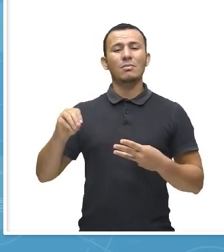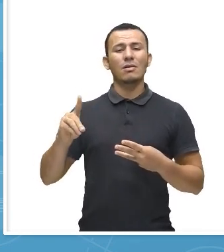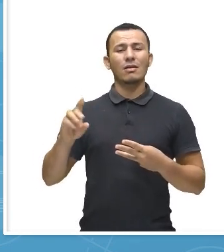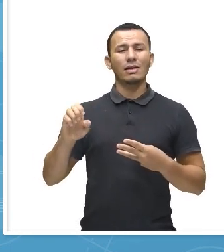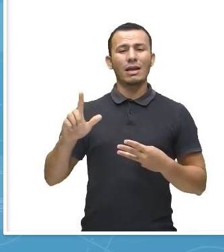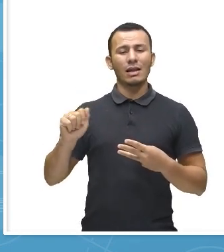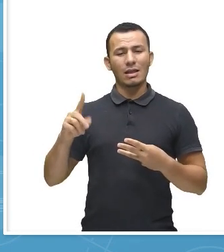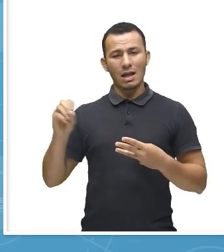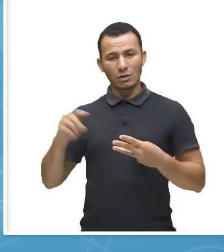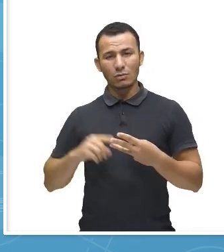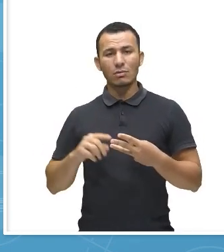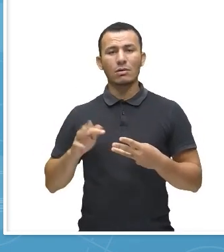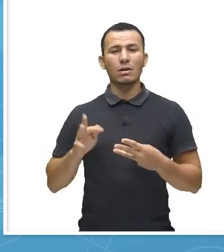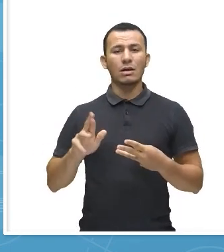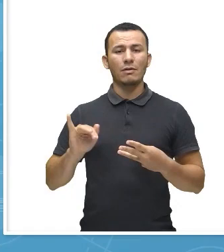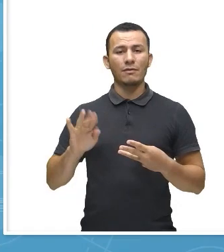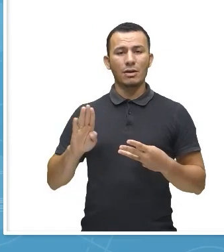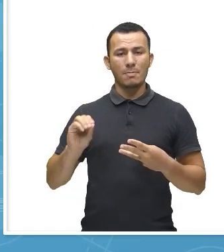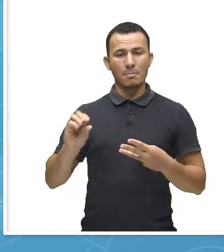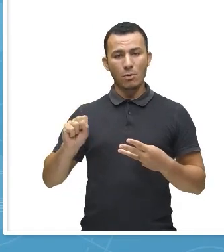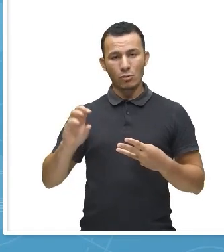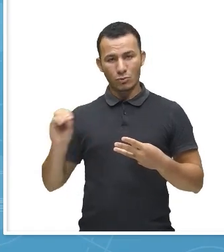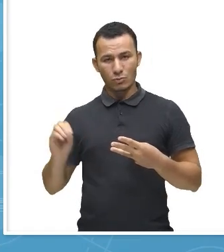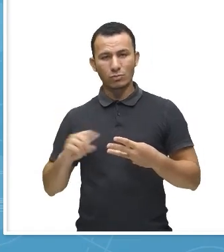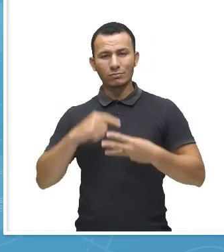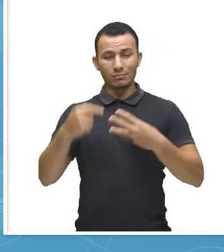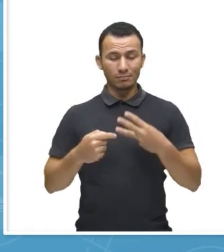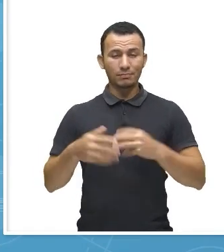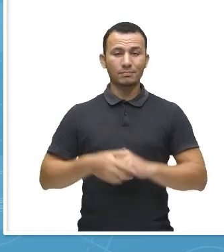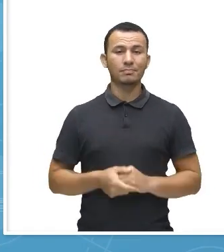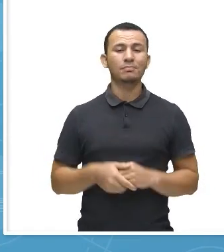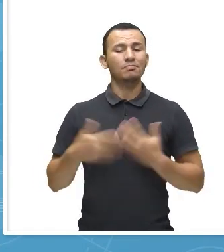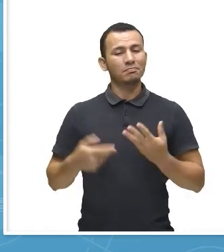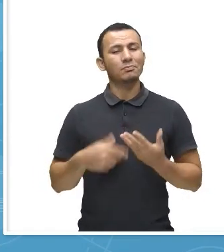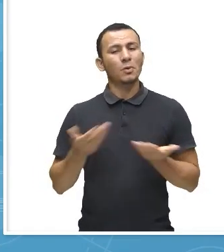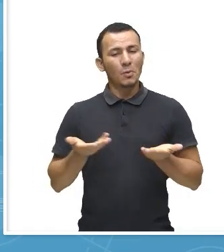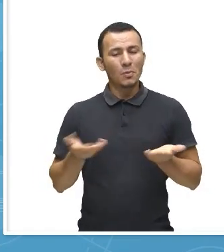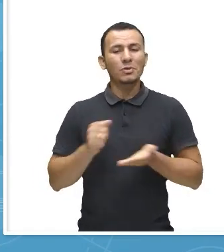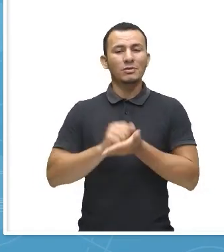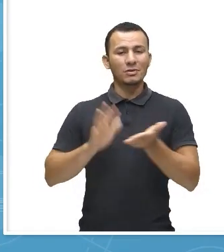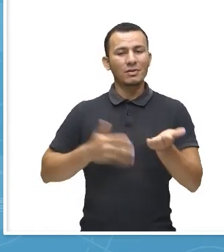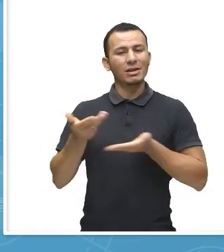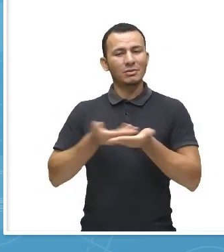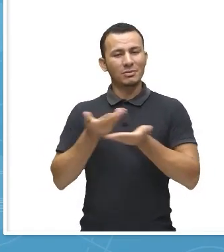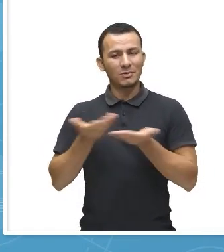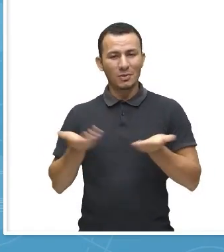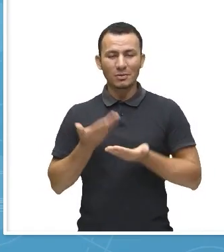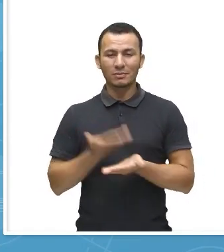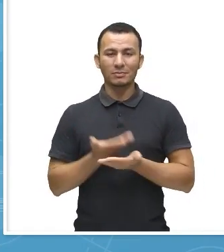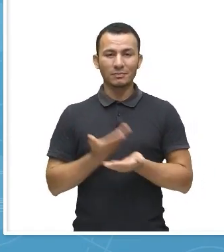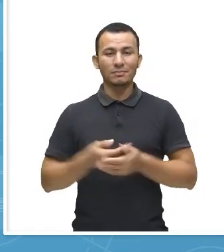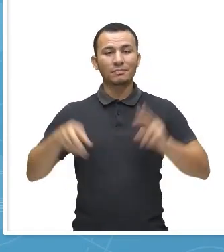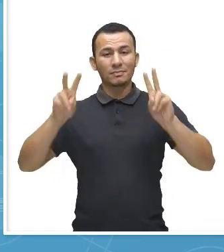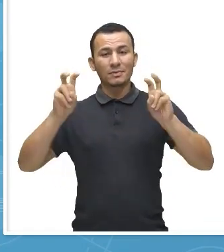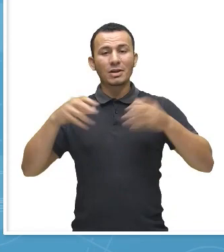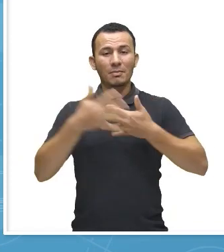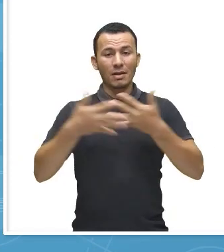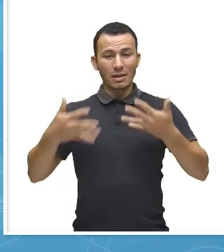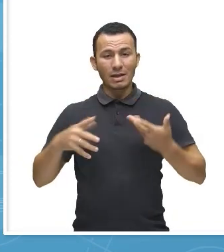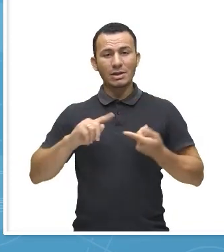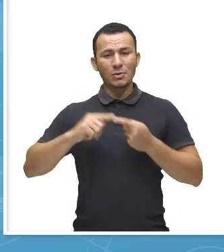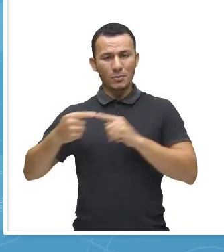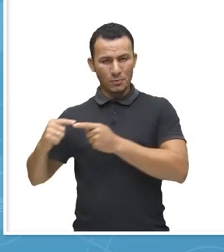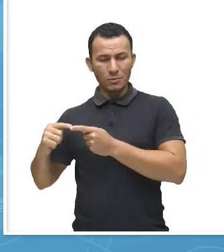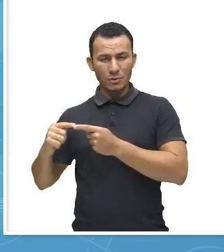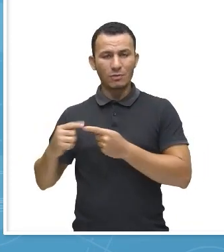conjuntivo para vocês visualizarem, certo? Então essa foi a nossa DLI da nossa aula de hoje sobre o tecido